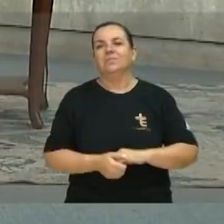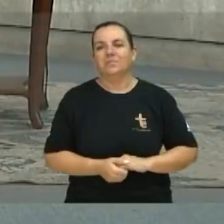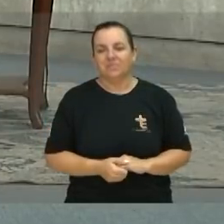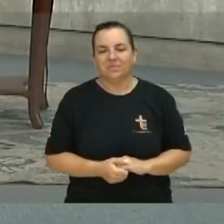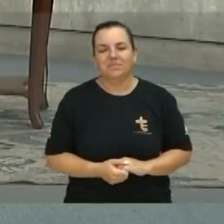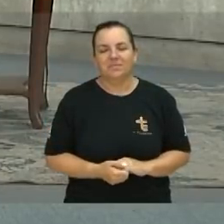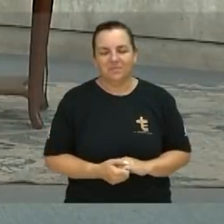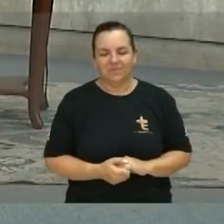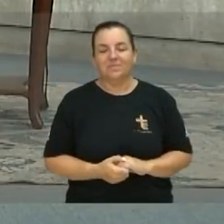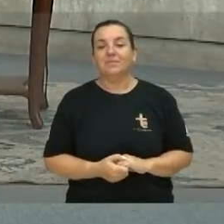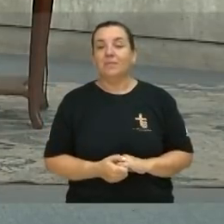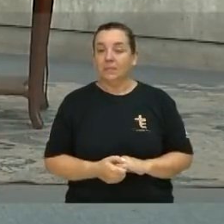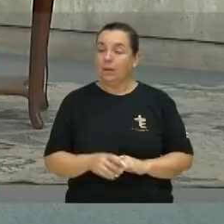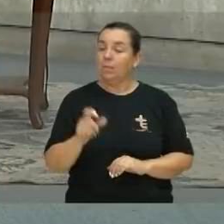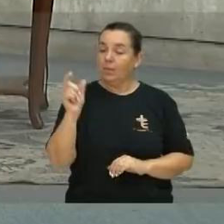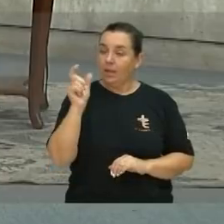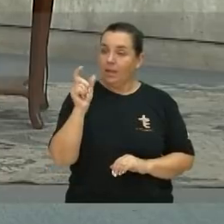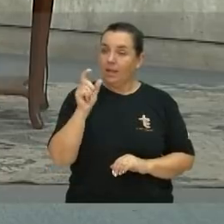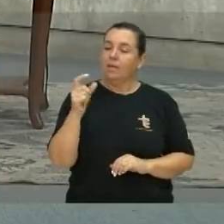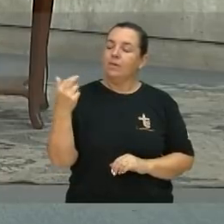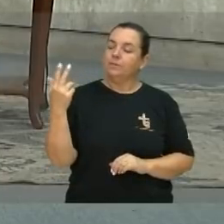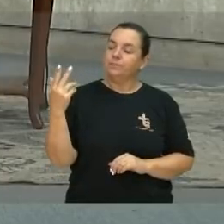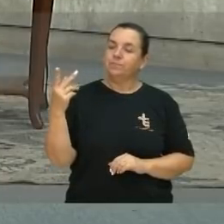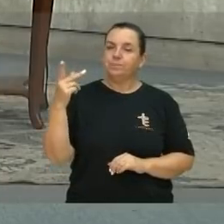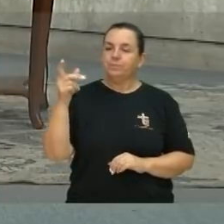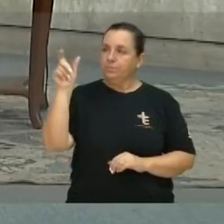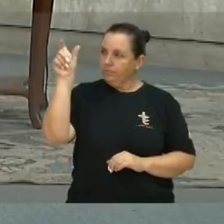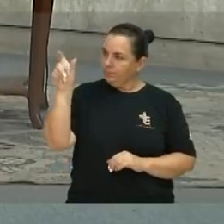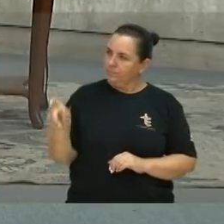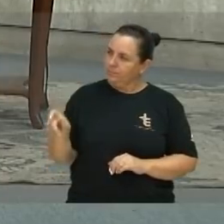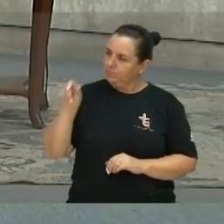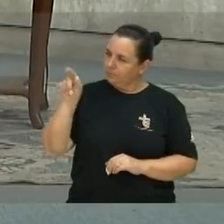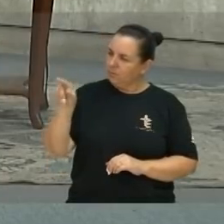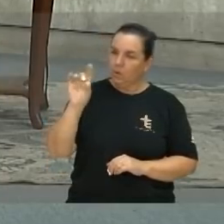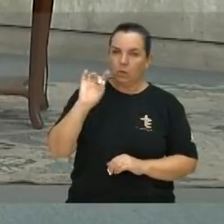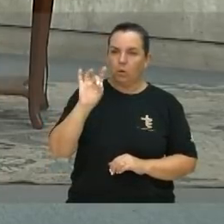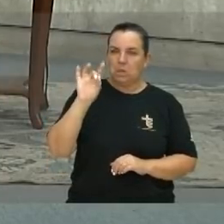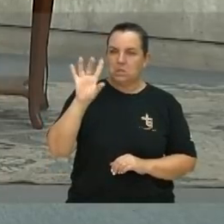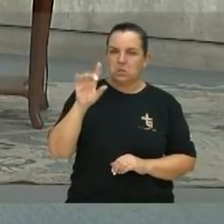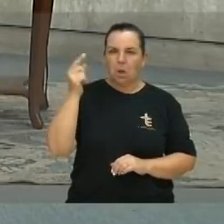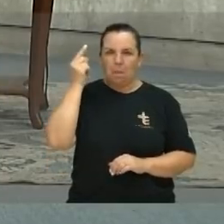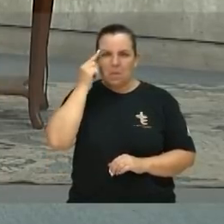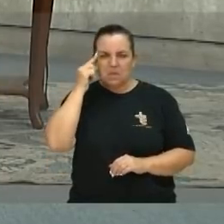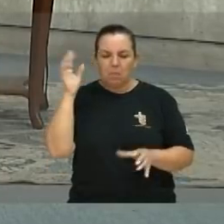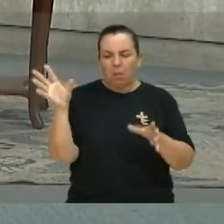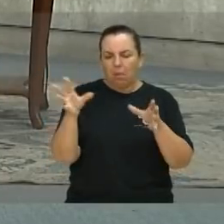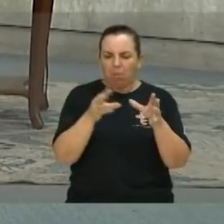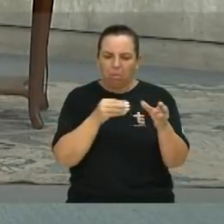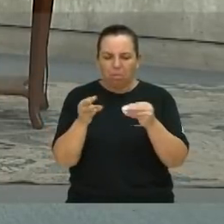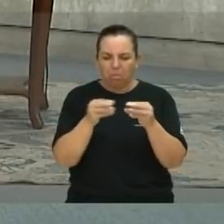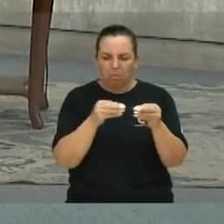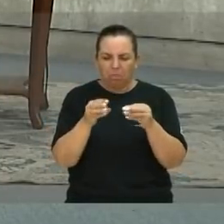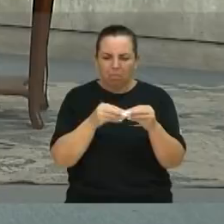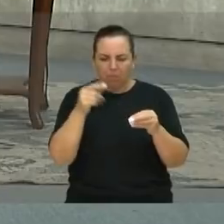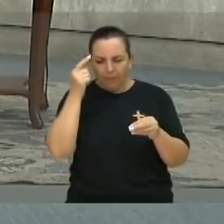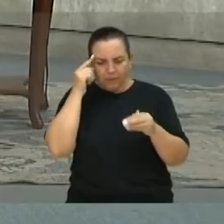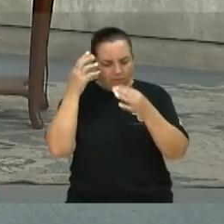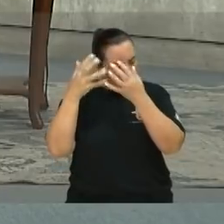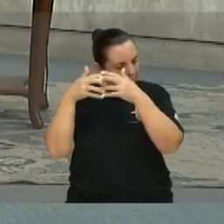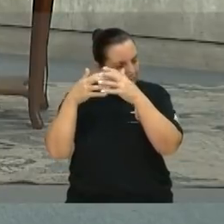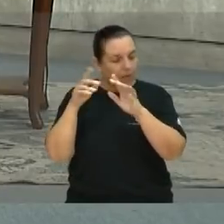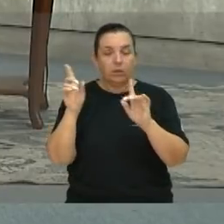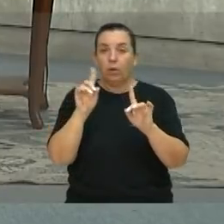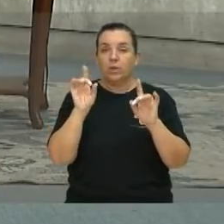palavra é pessoa não é apenas um conjunto de pensamentos e reflexões quando se